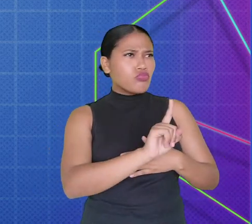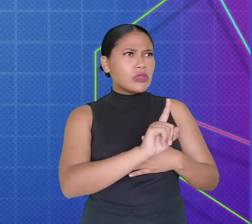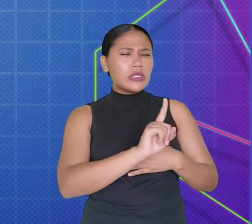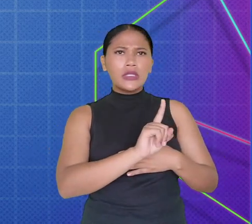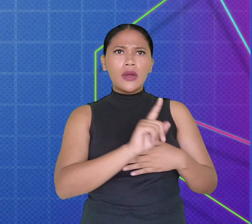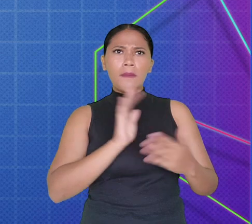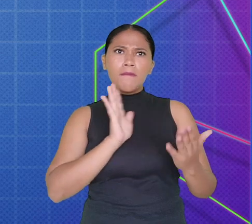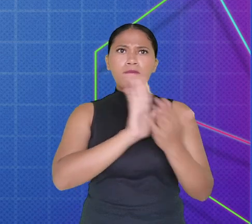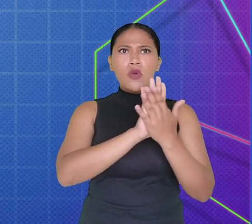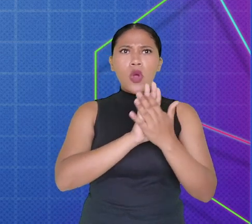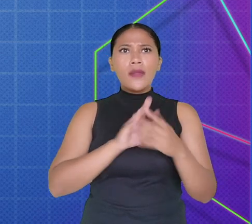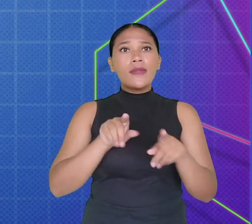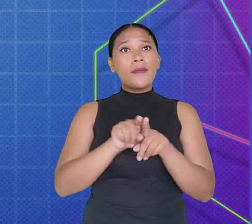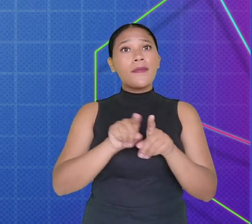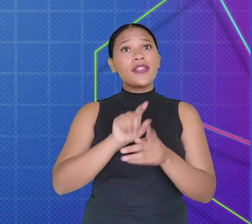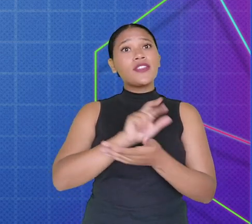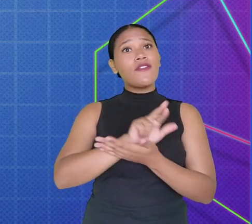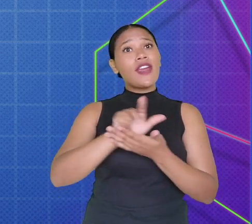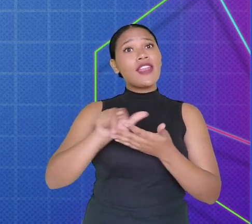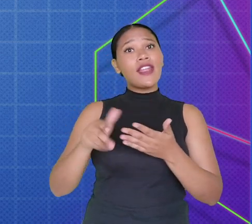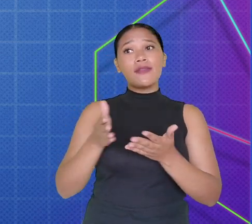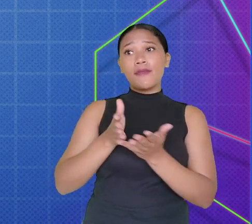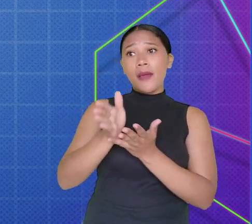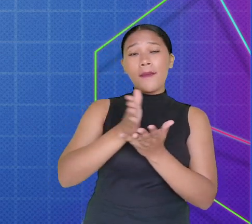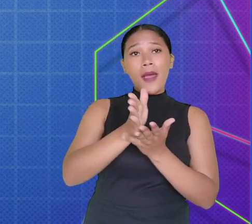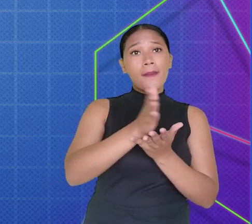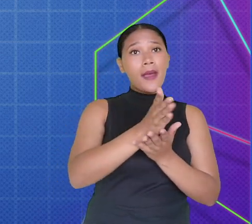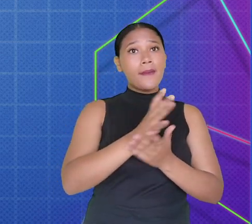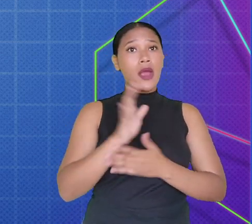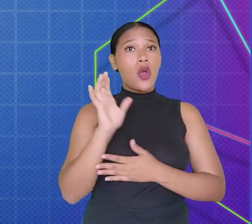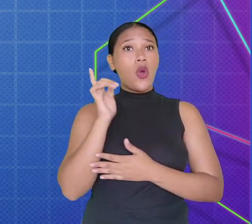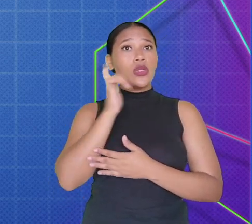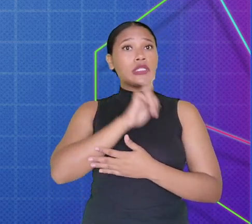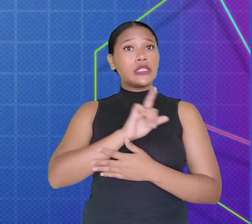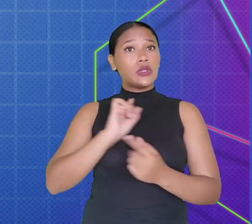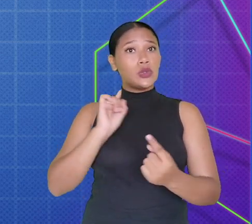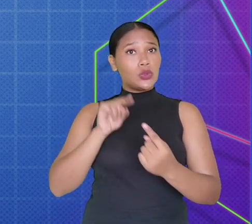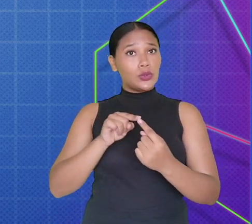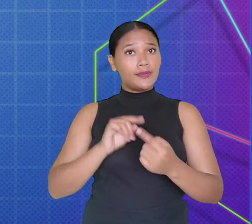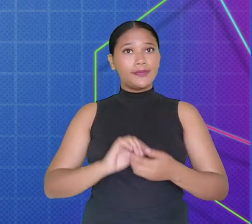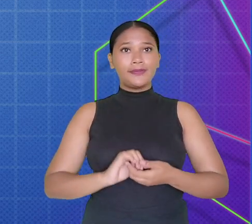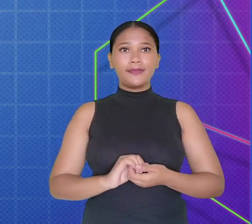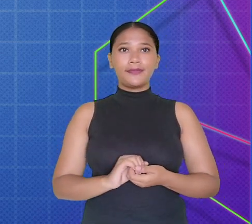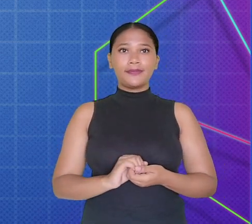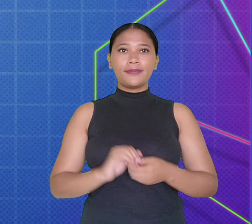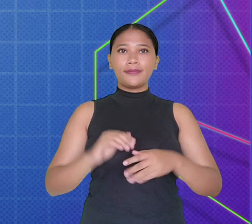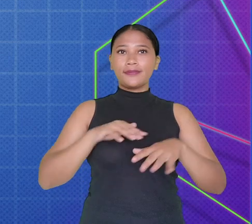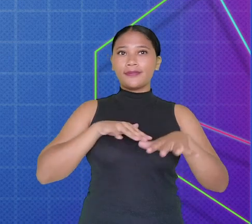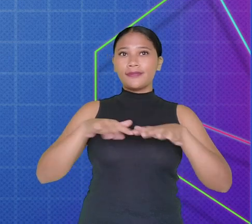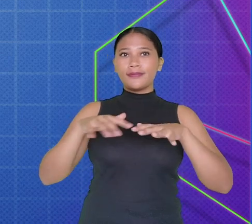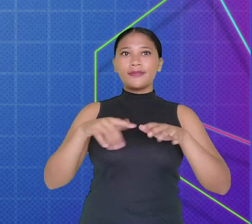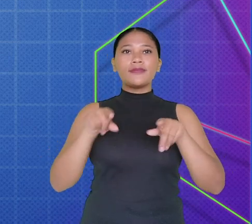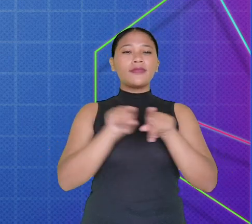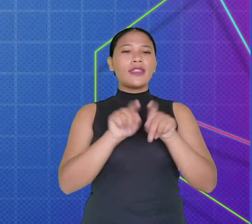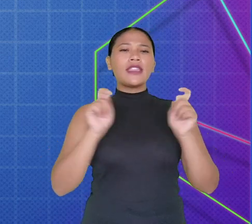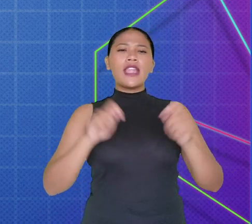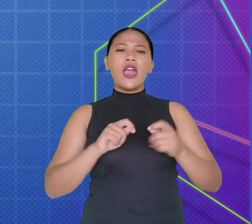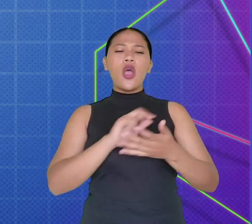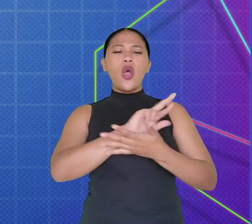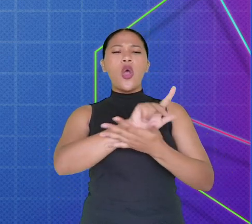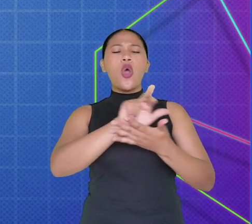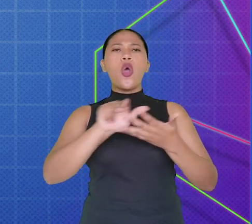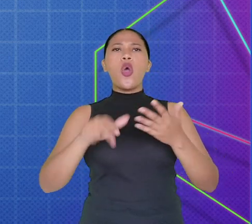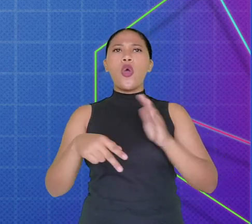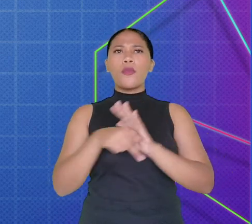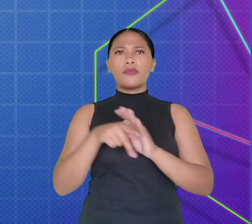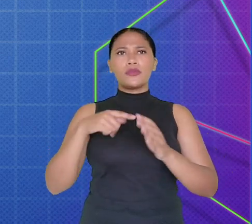abordar cada situação e oferecendo diferentes caminhos para alcançar seus objetivos. A mecânica de interação também pode ser